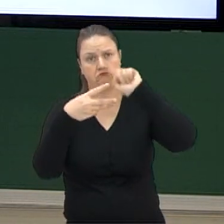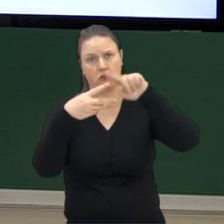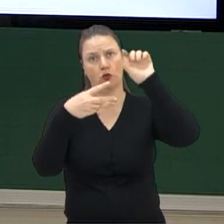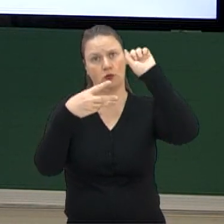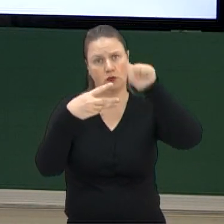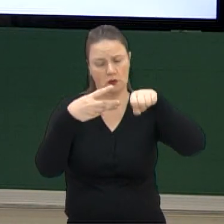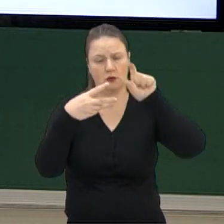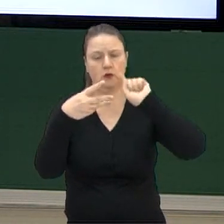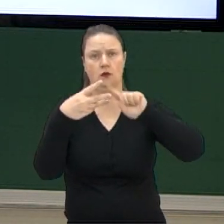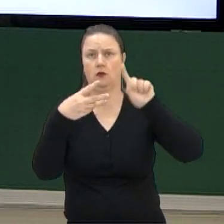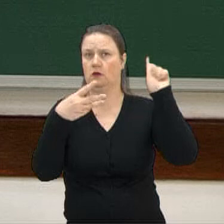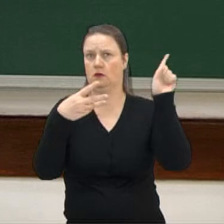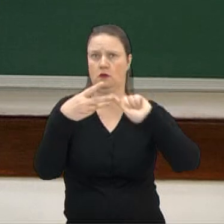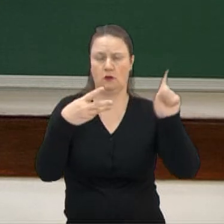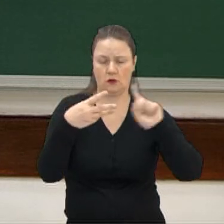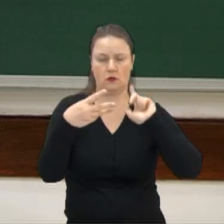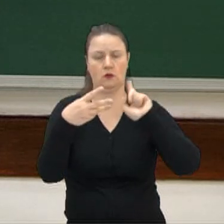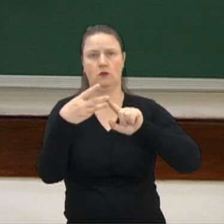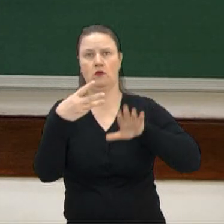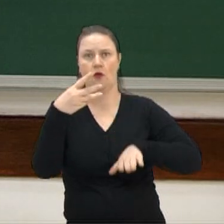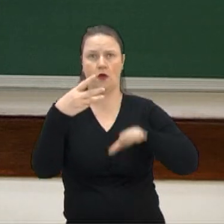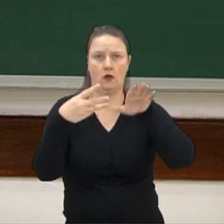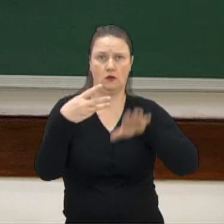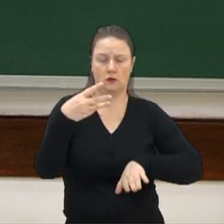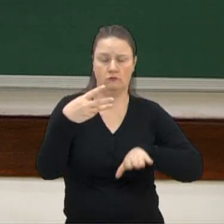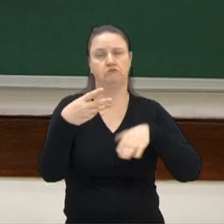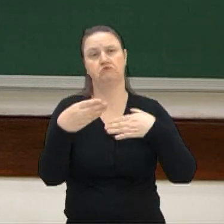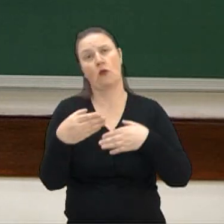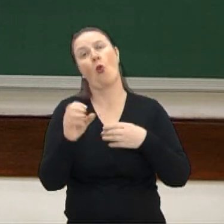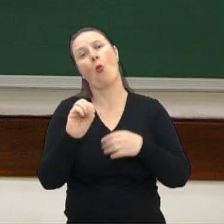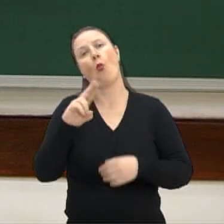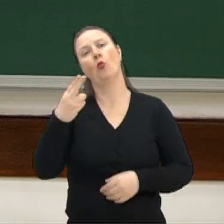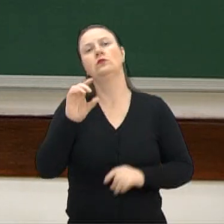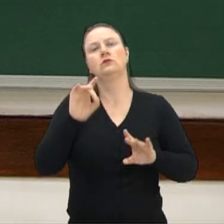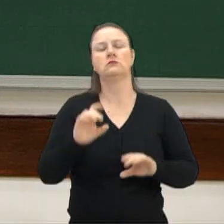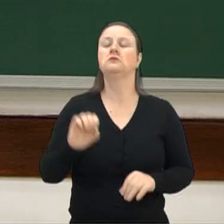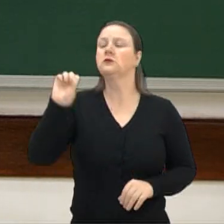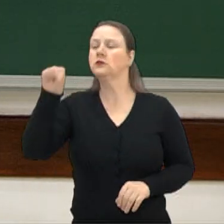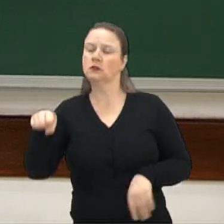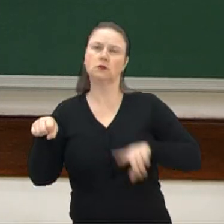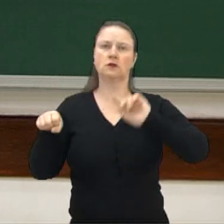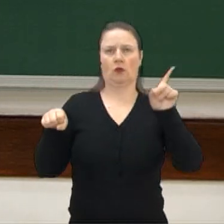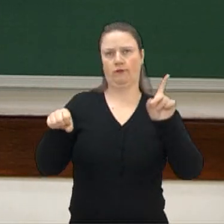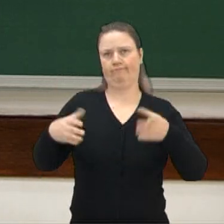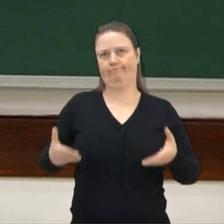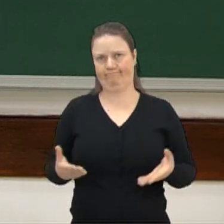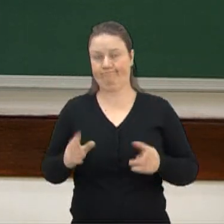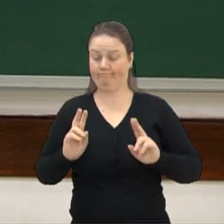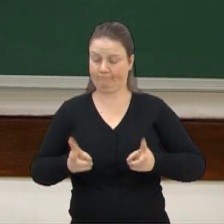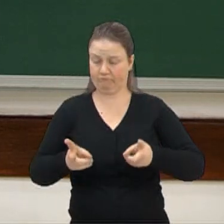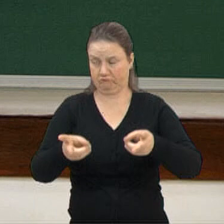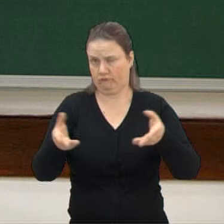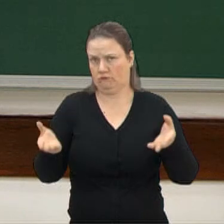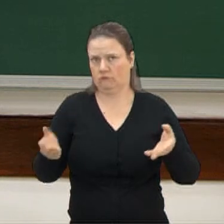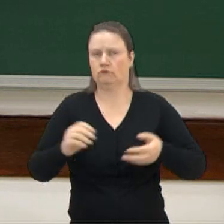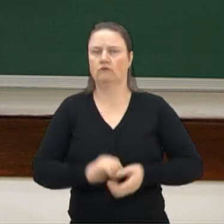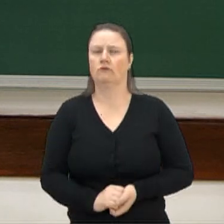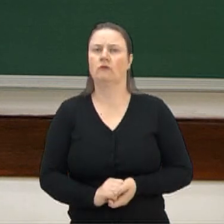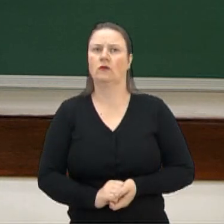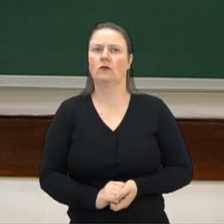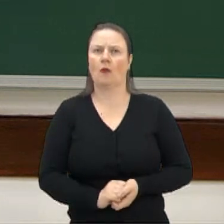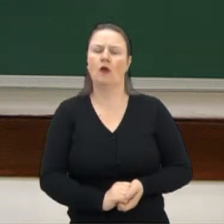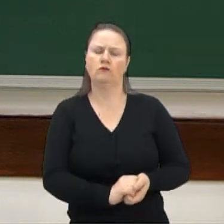sim, não, talvez, ou somente sim e não, e assim por diante, certo? Então, eu